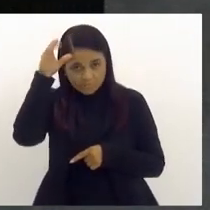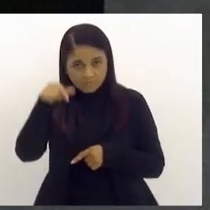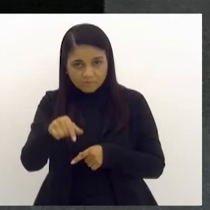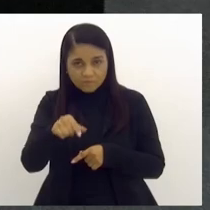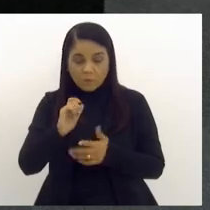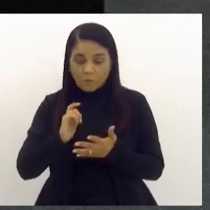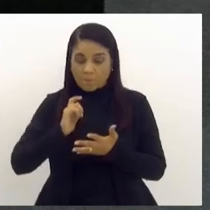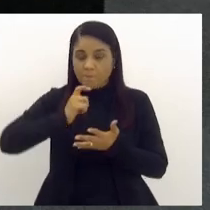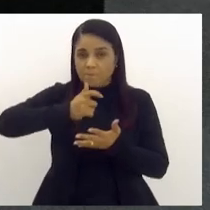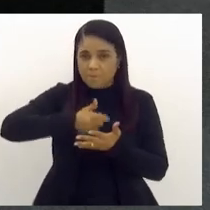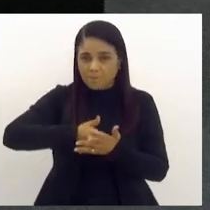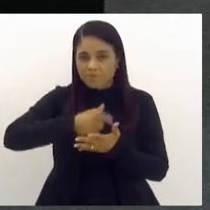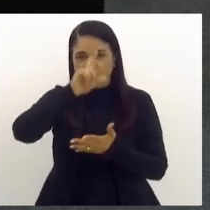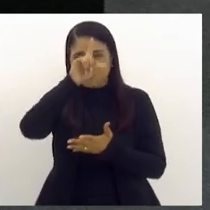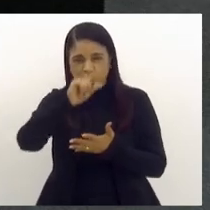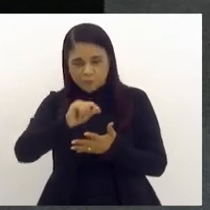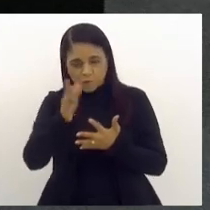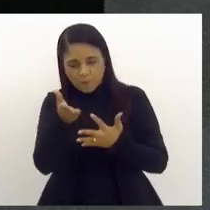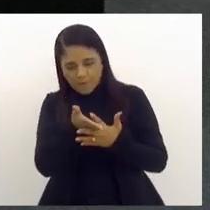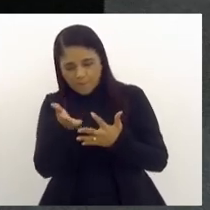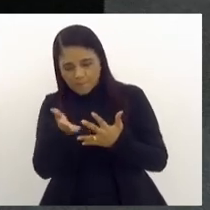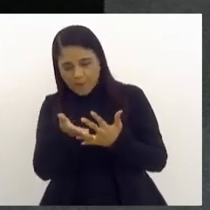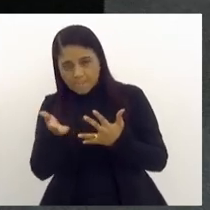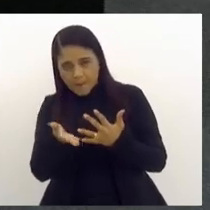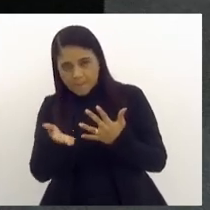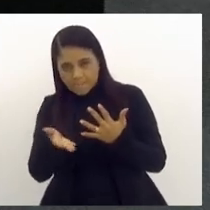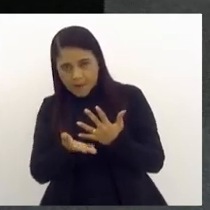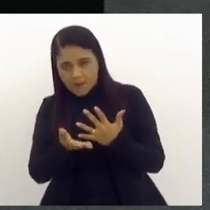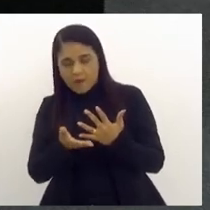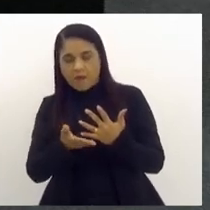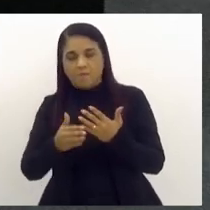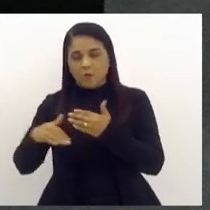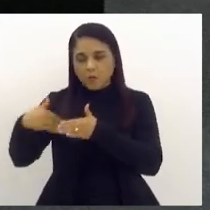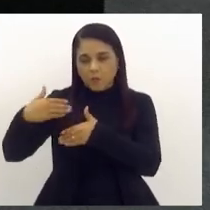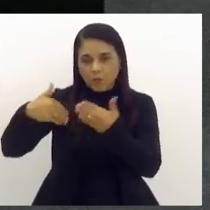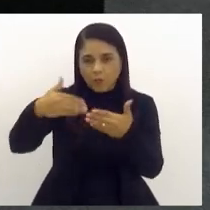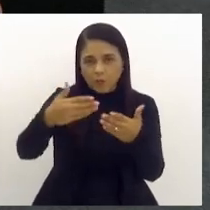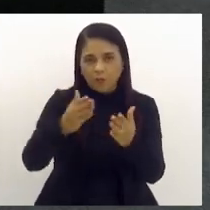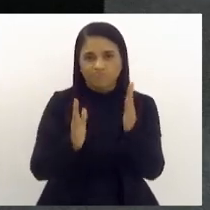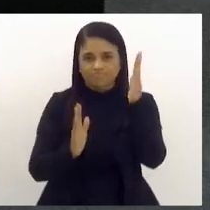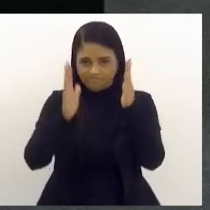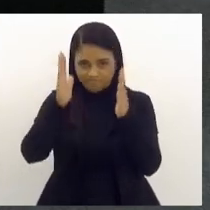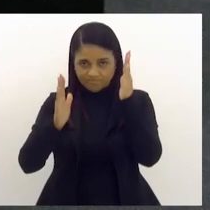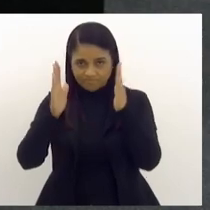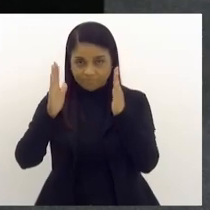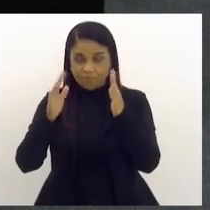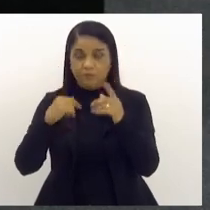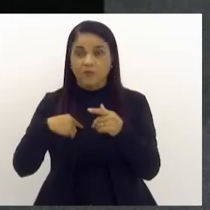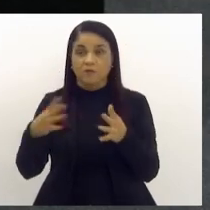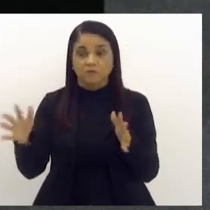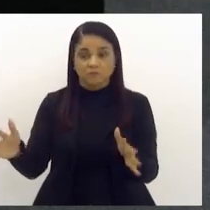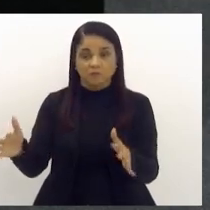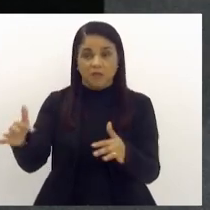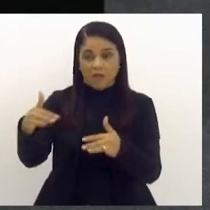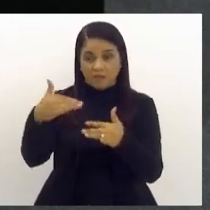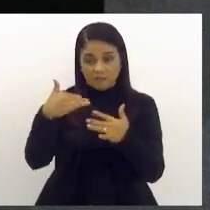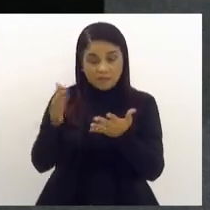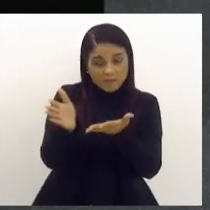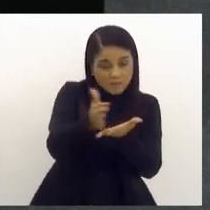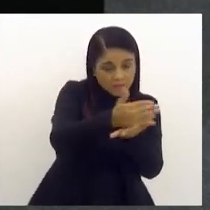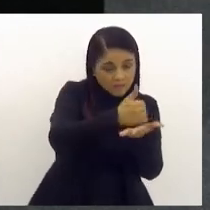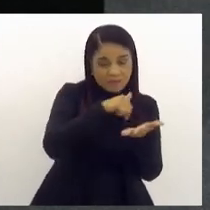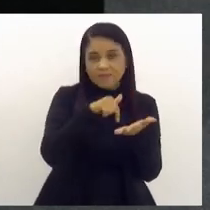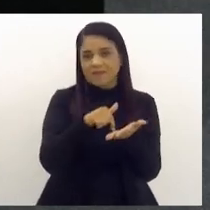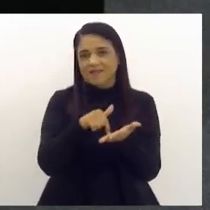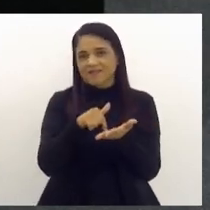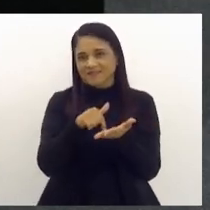de pagamento, reduzindo as suas parcelas mensais pelo alongamento do prazo, nós atraímos essas receitas.